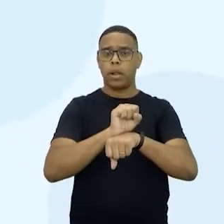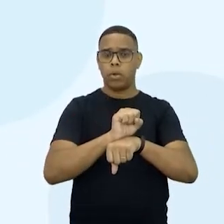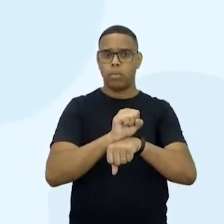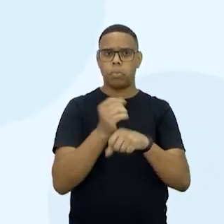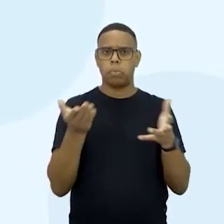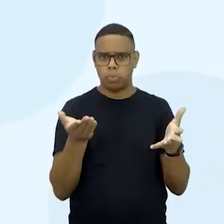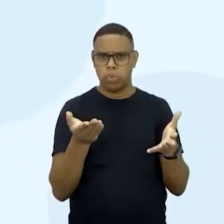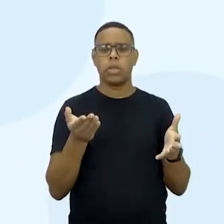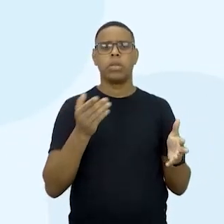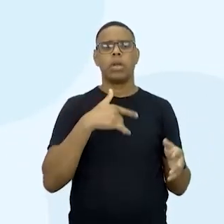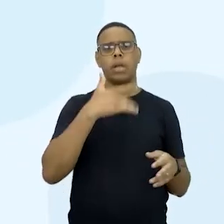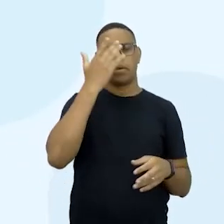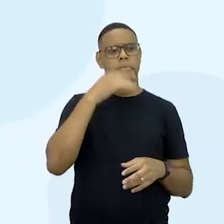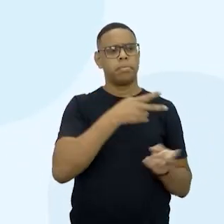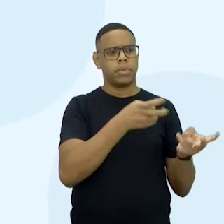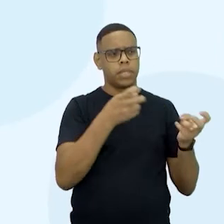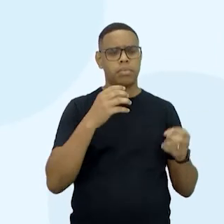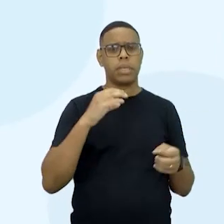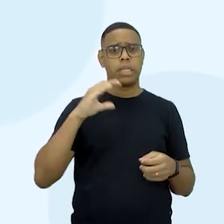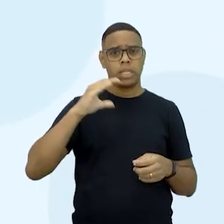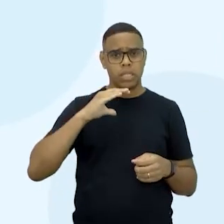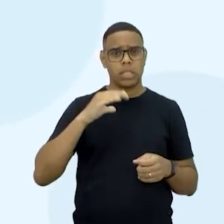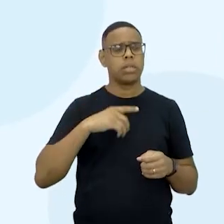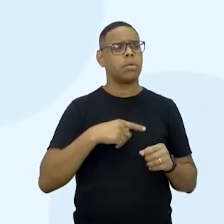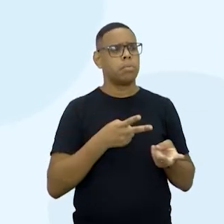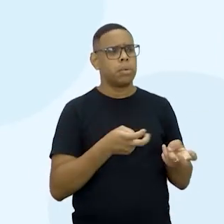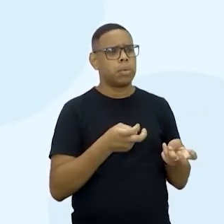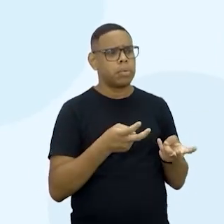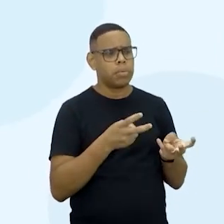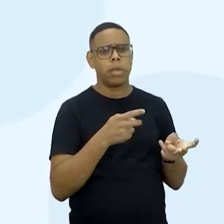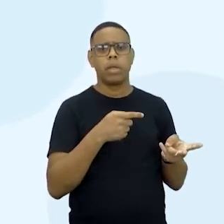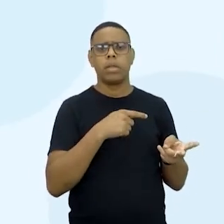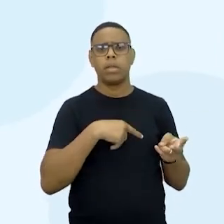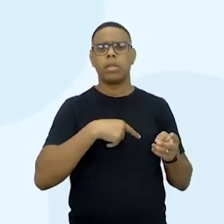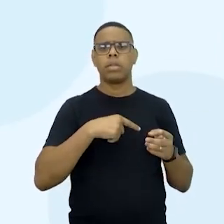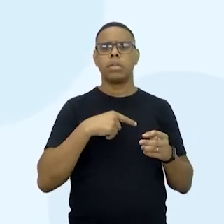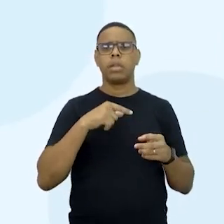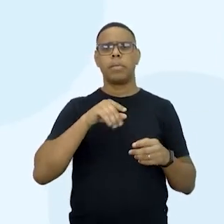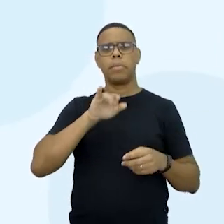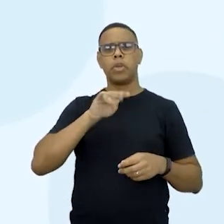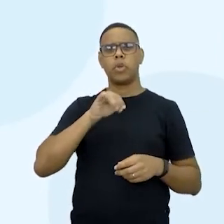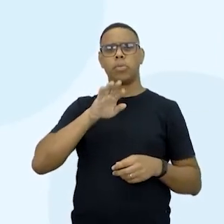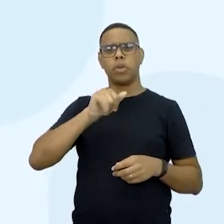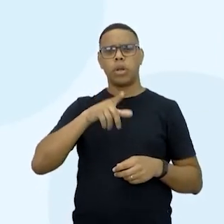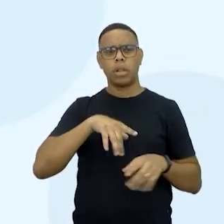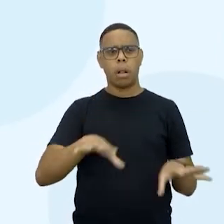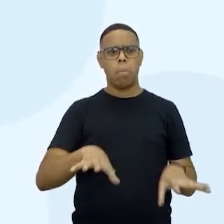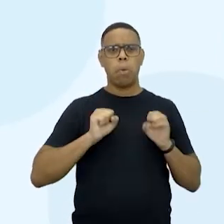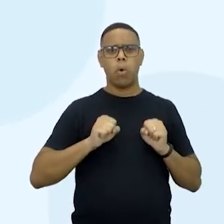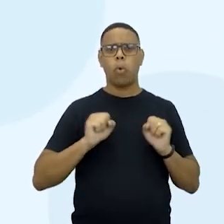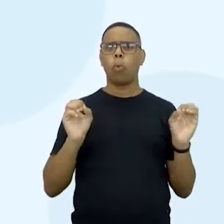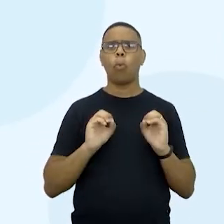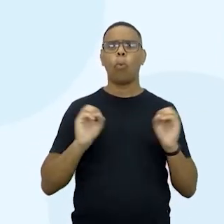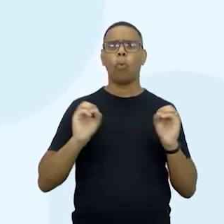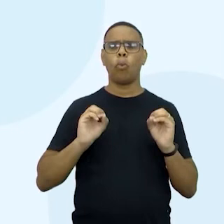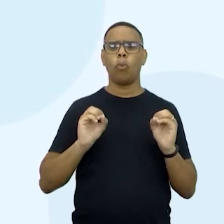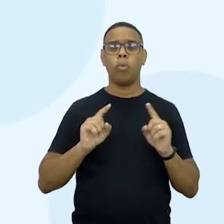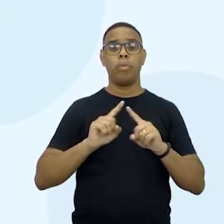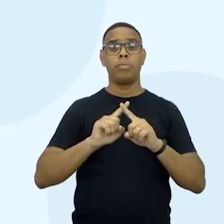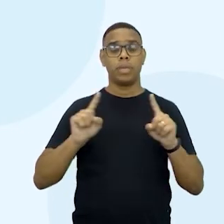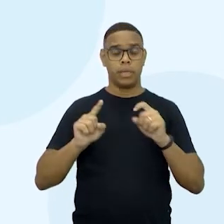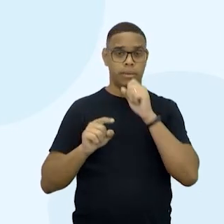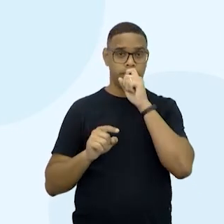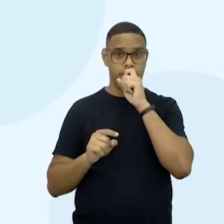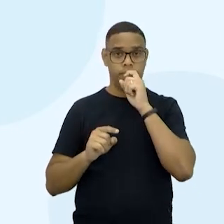cientistas já adultos eles não adquiriram uma maior diversidade da microbiota local só que as